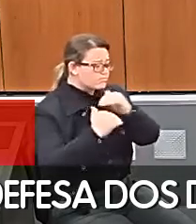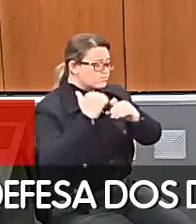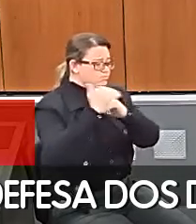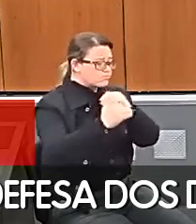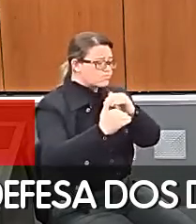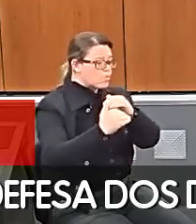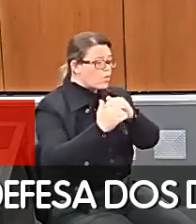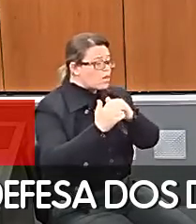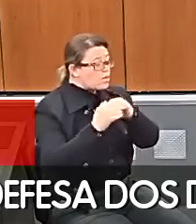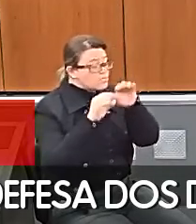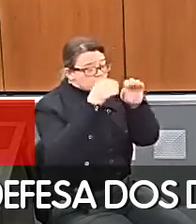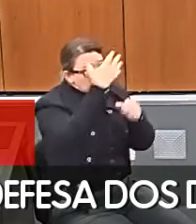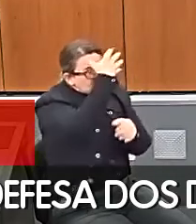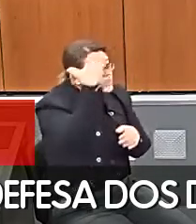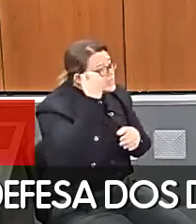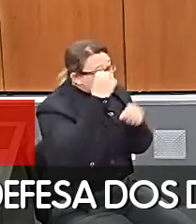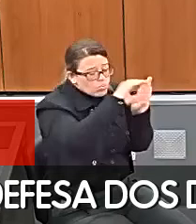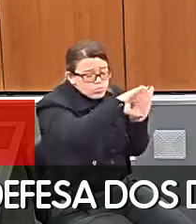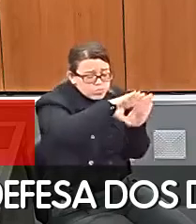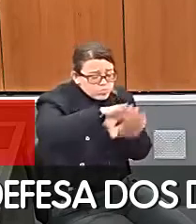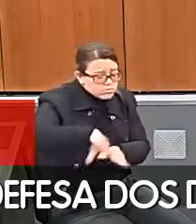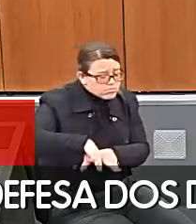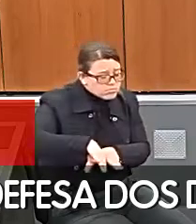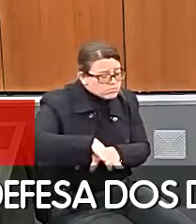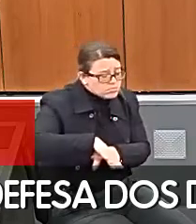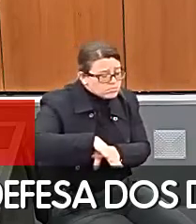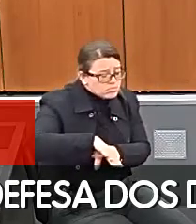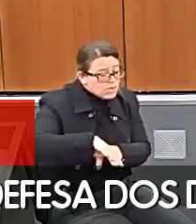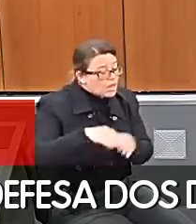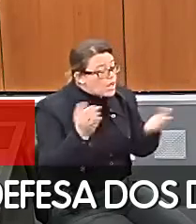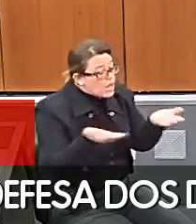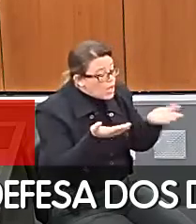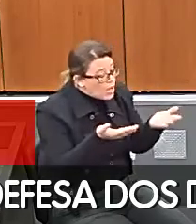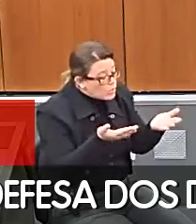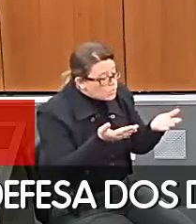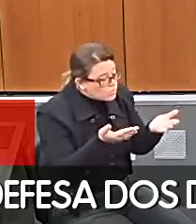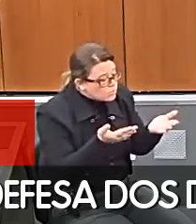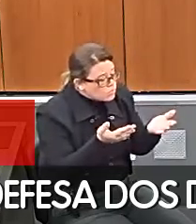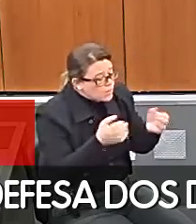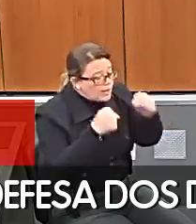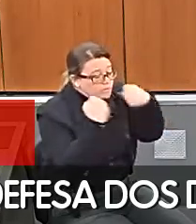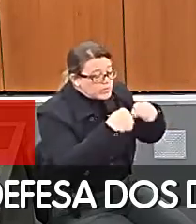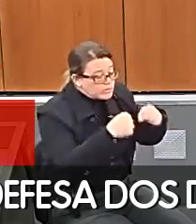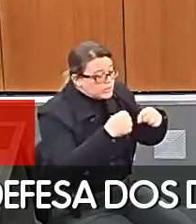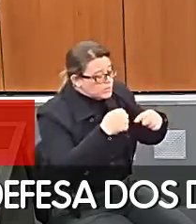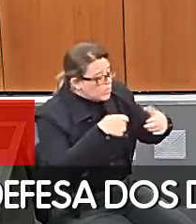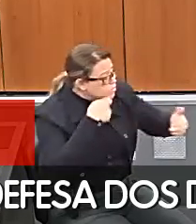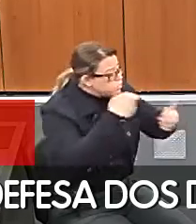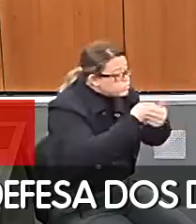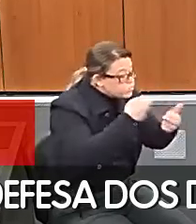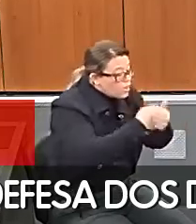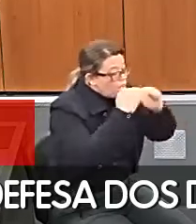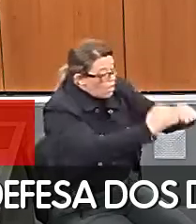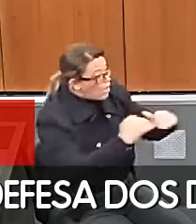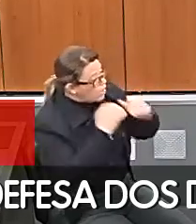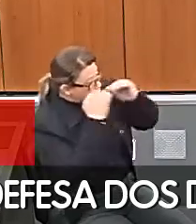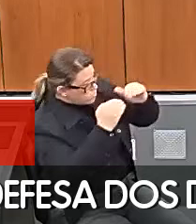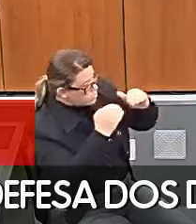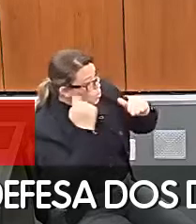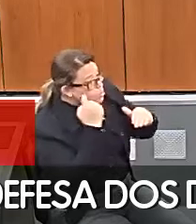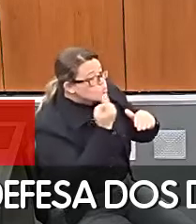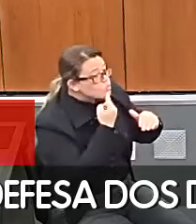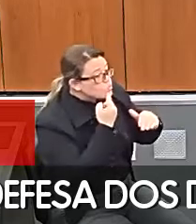um adormecimento, e agora é hora da comunidade surda realmente requisitar o que a lei já fala. Se a lei